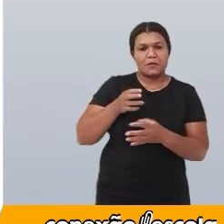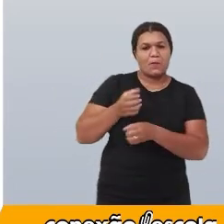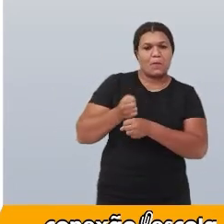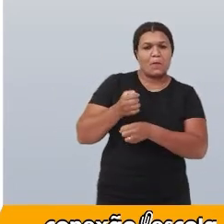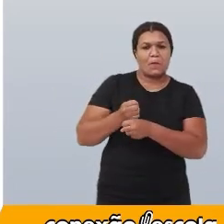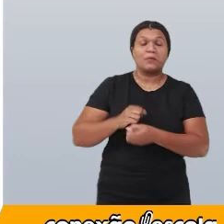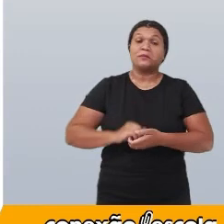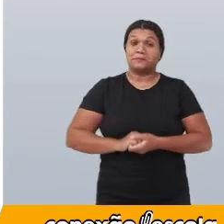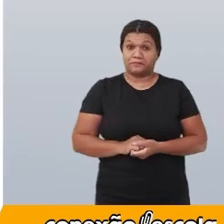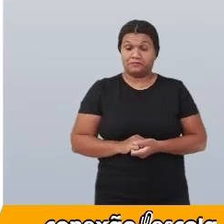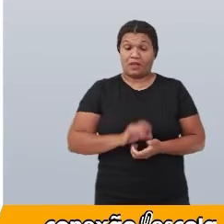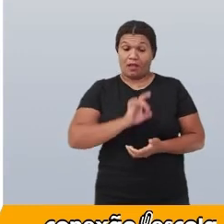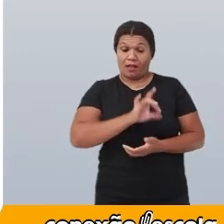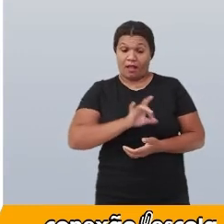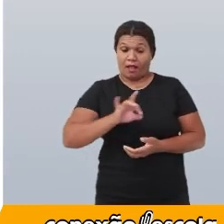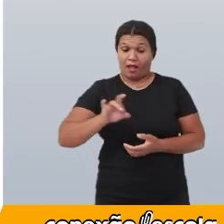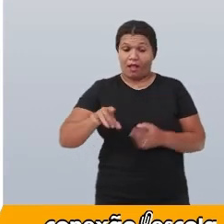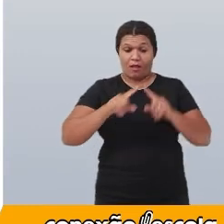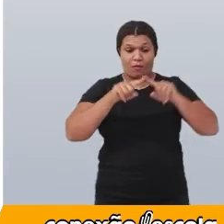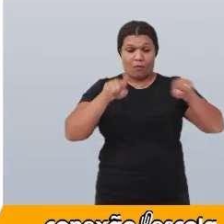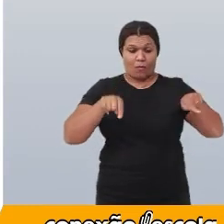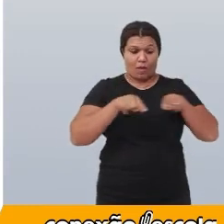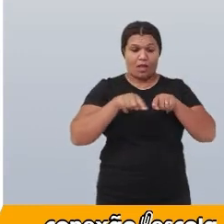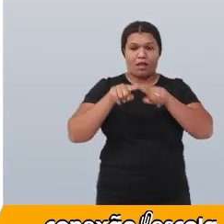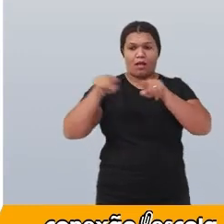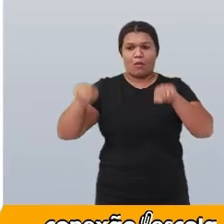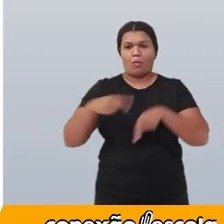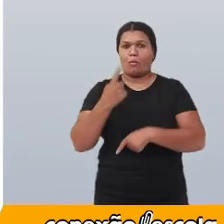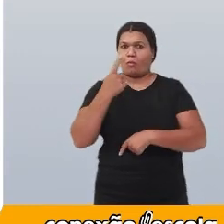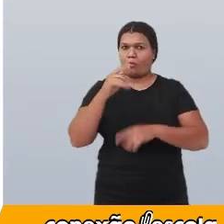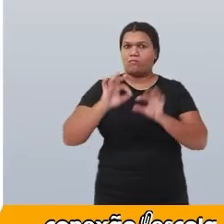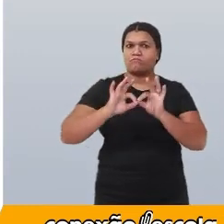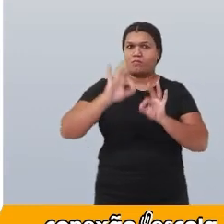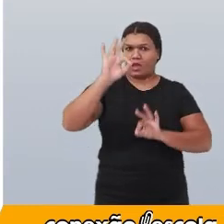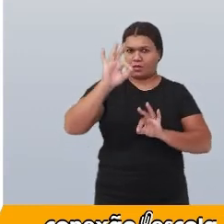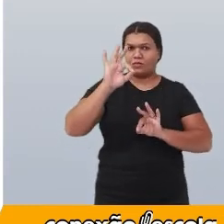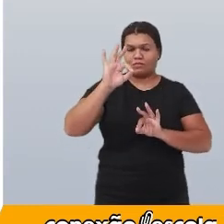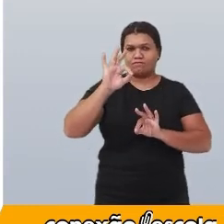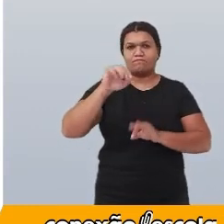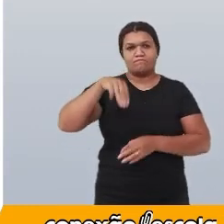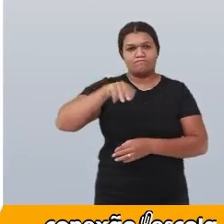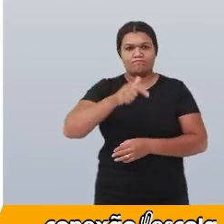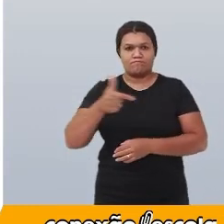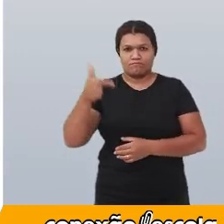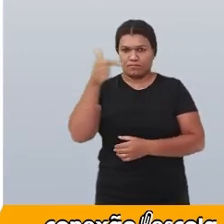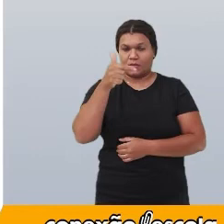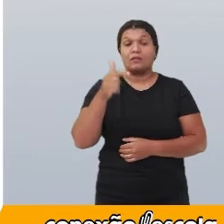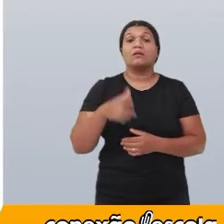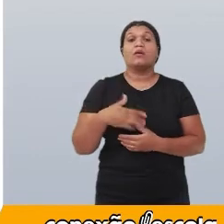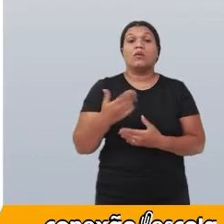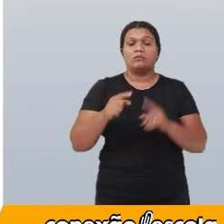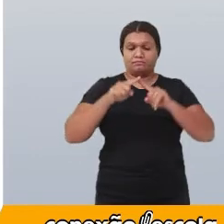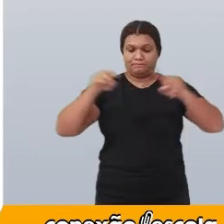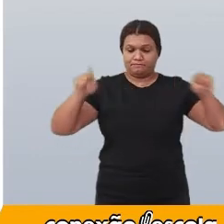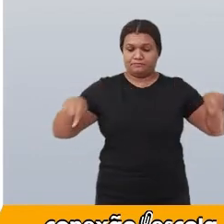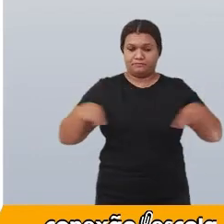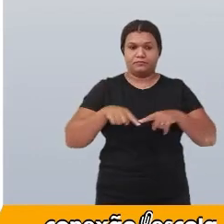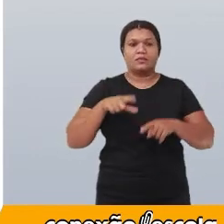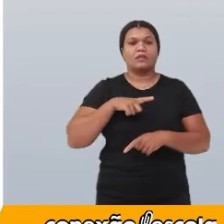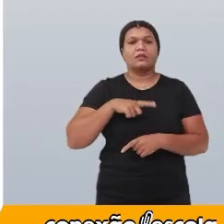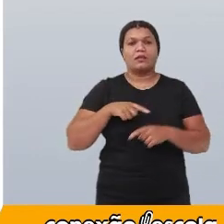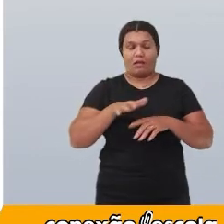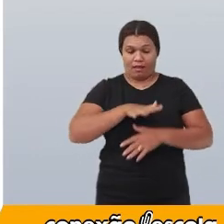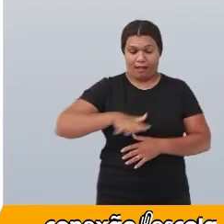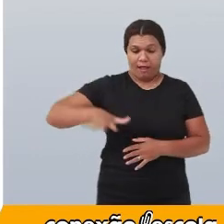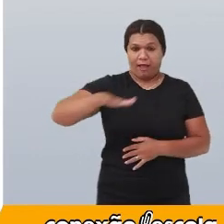Lembrando que cada quadrinho tem 1 metro quadrado. Portanto, o retângulo apresentado possui